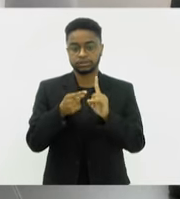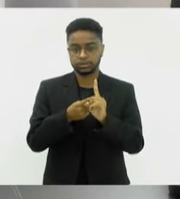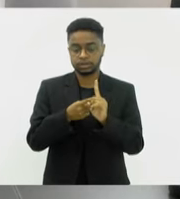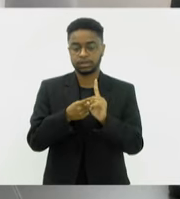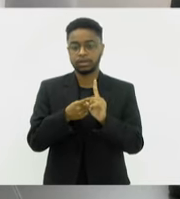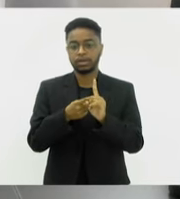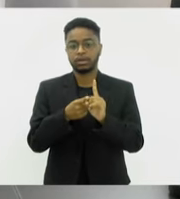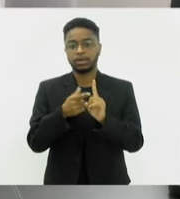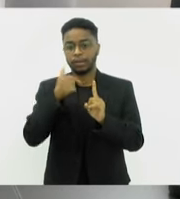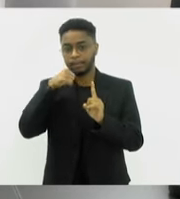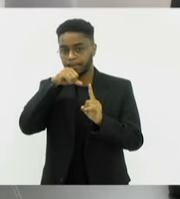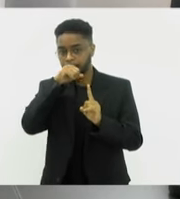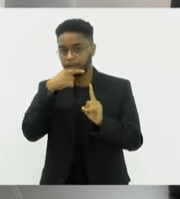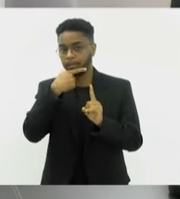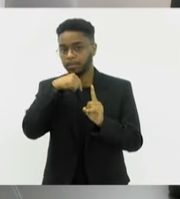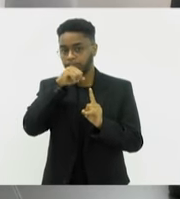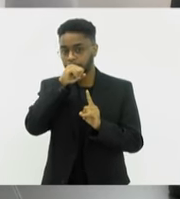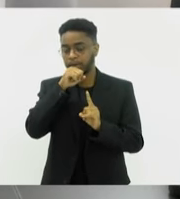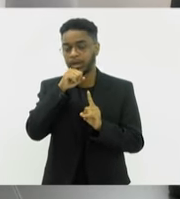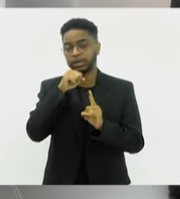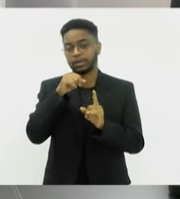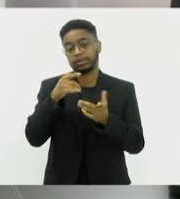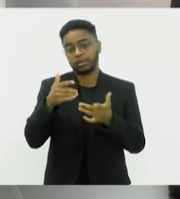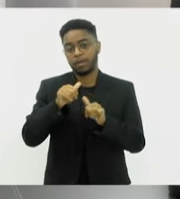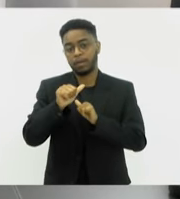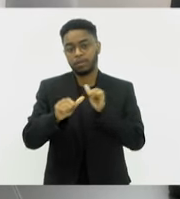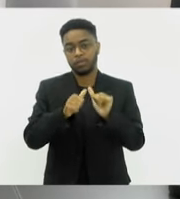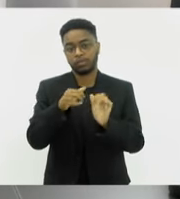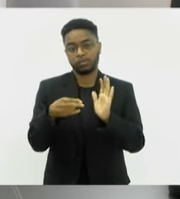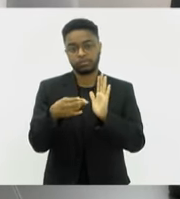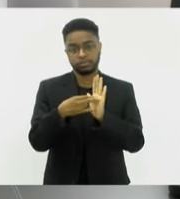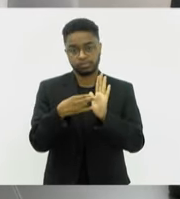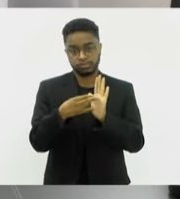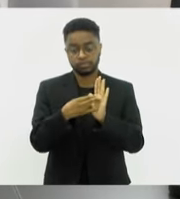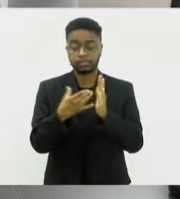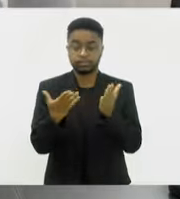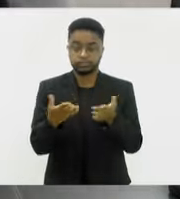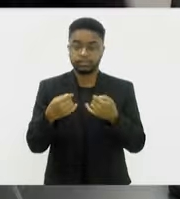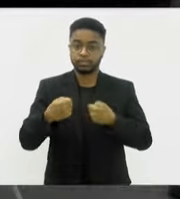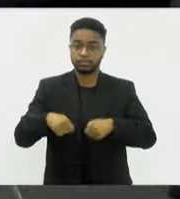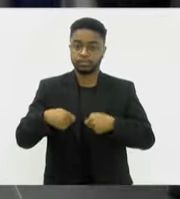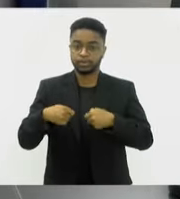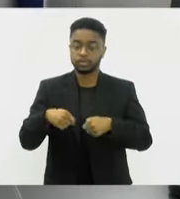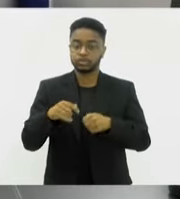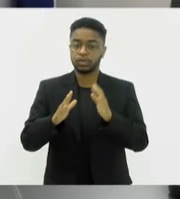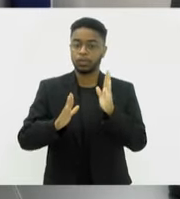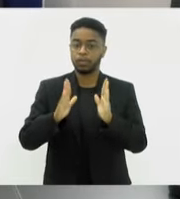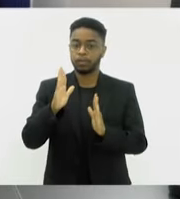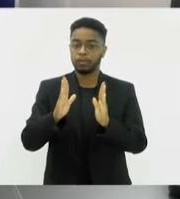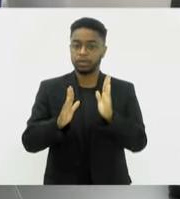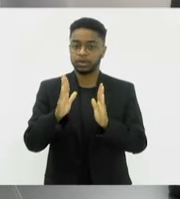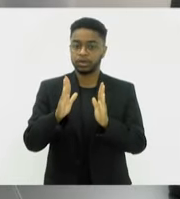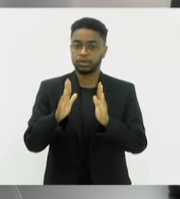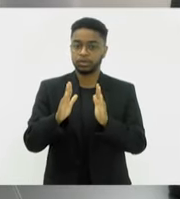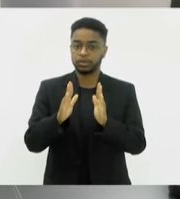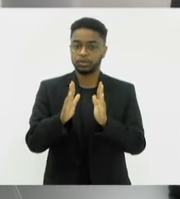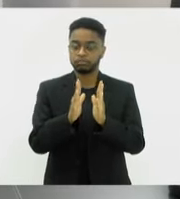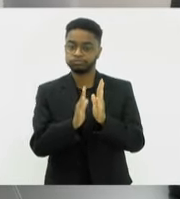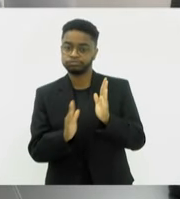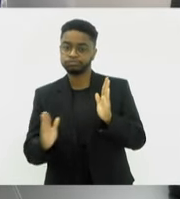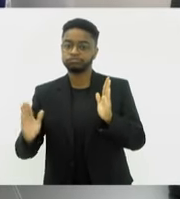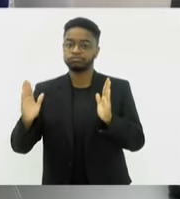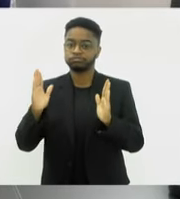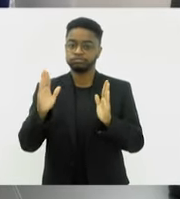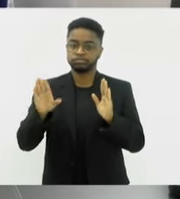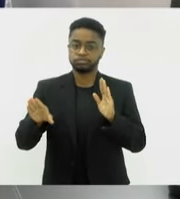Como é uma mudança no nosso regimento, tem a necessidade de um prazo de dias para recepção